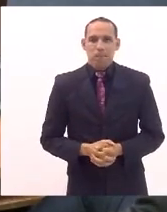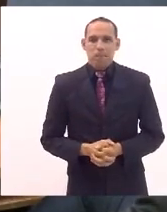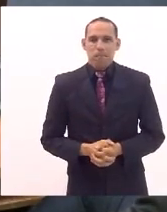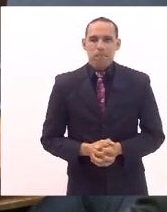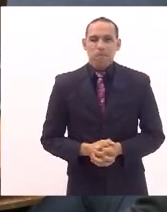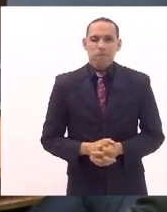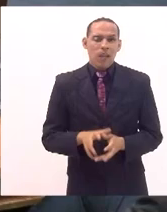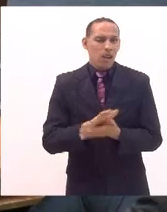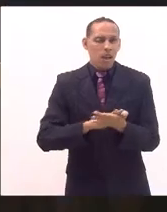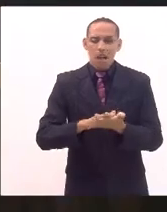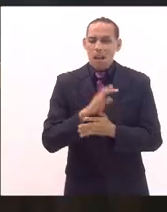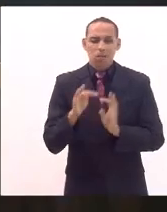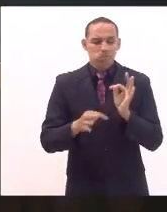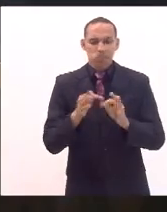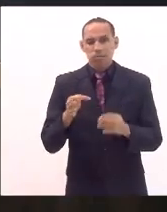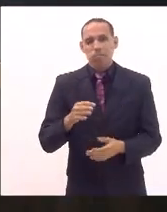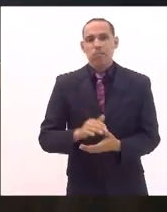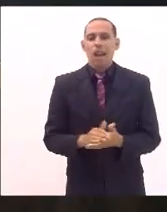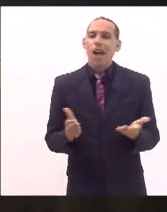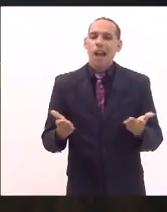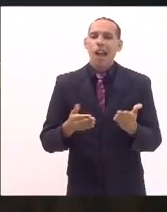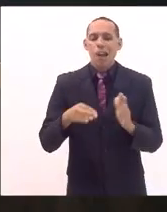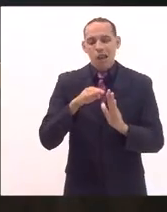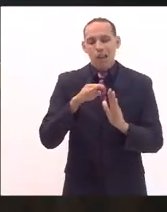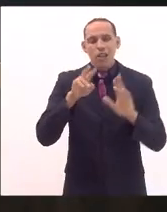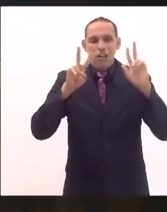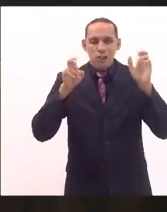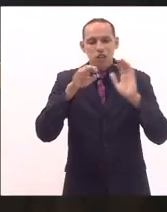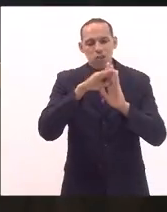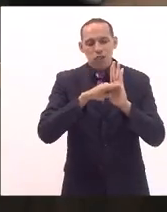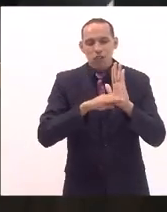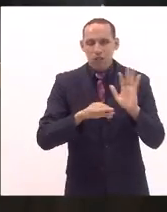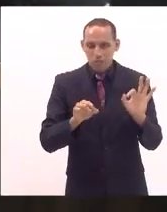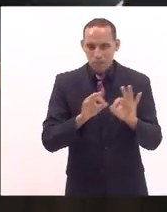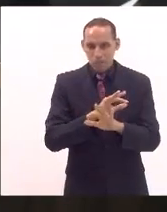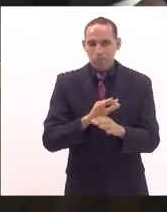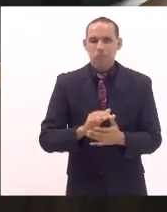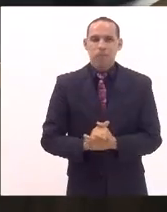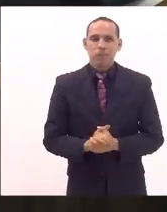há nada mais a tratar na ordem do dia mesmo está encerrada